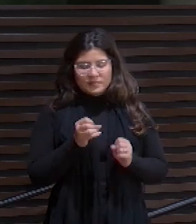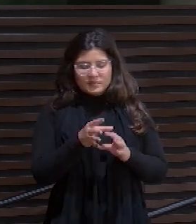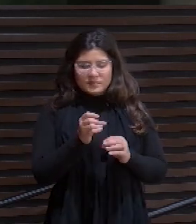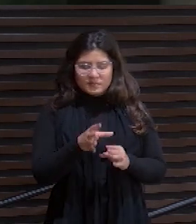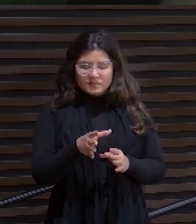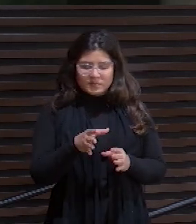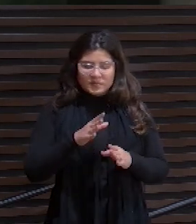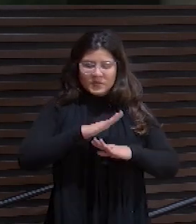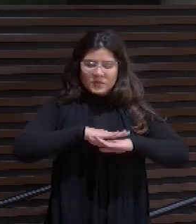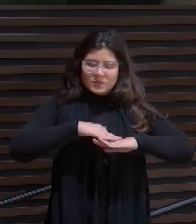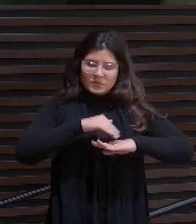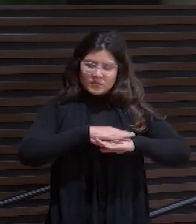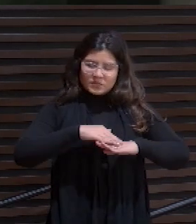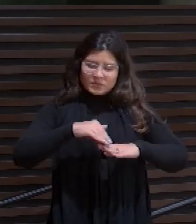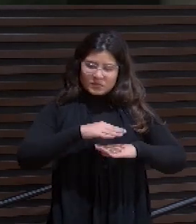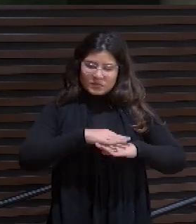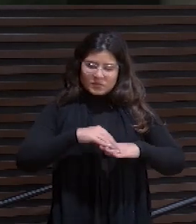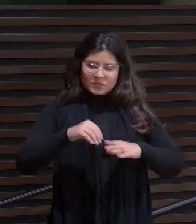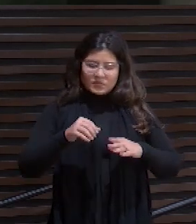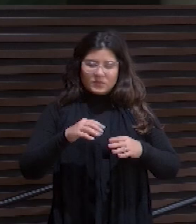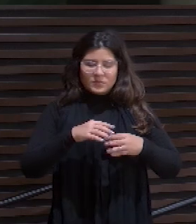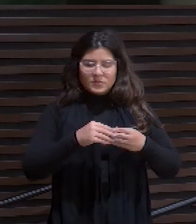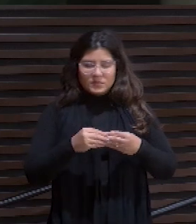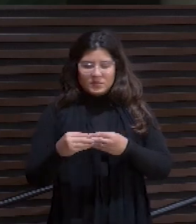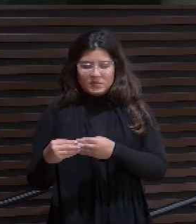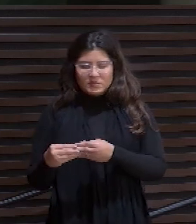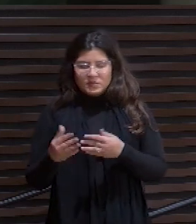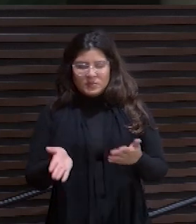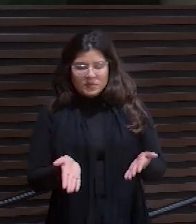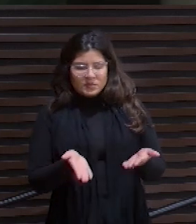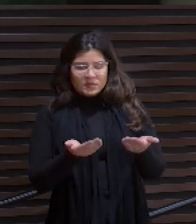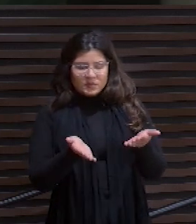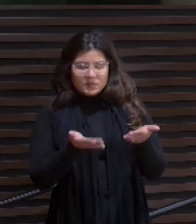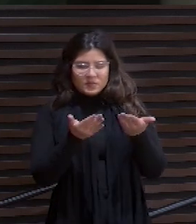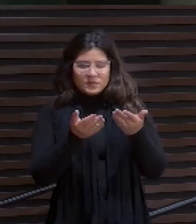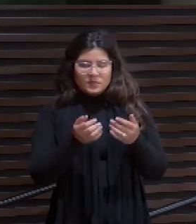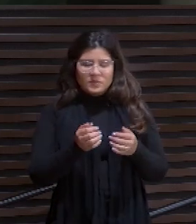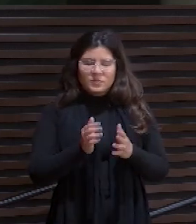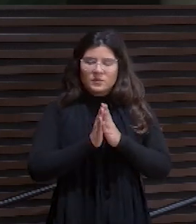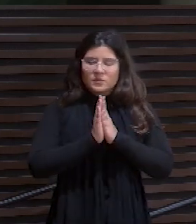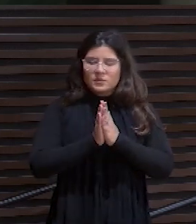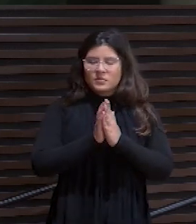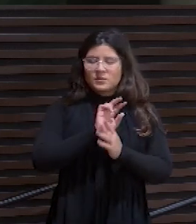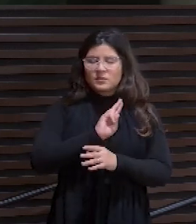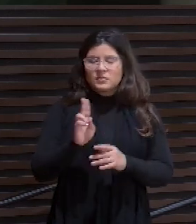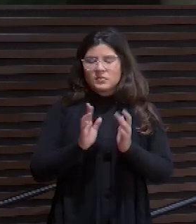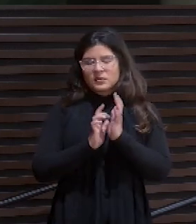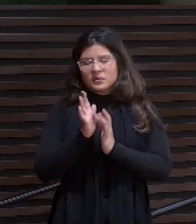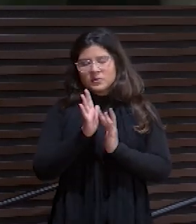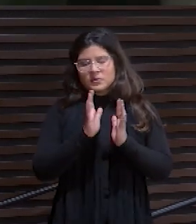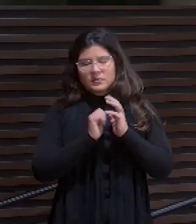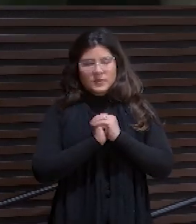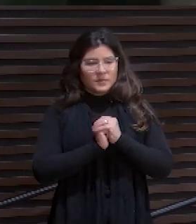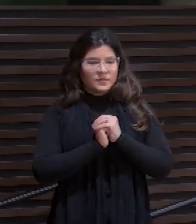instrução, correção e edificação. Oramos em nome de Jesus. Amém.